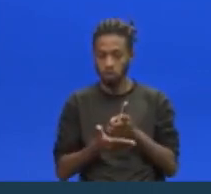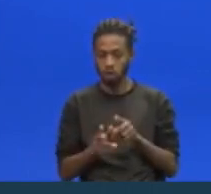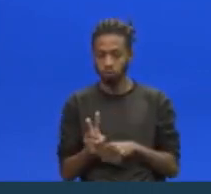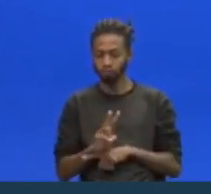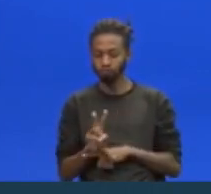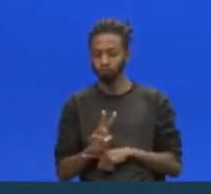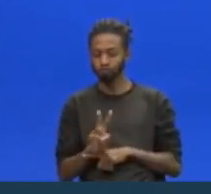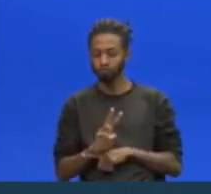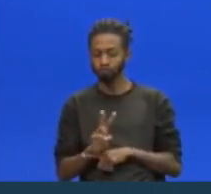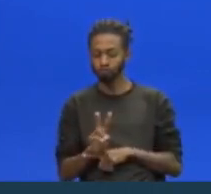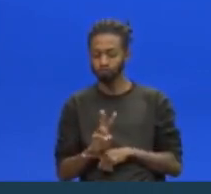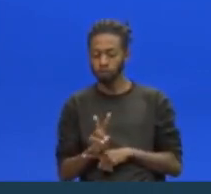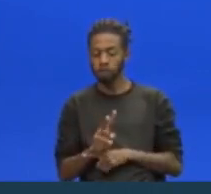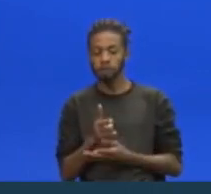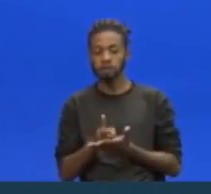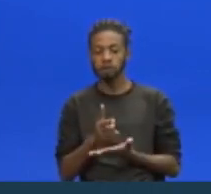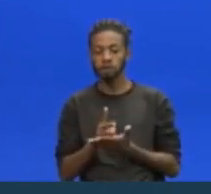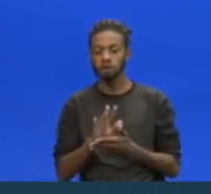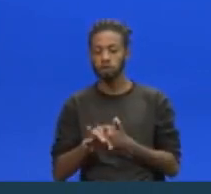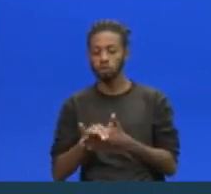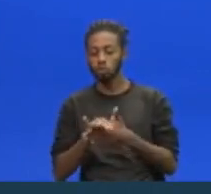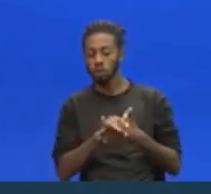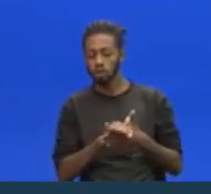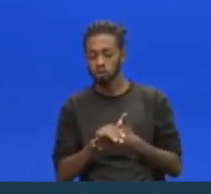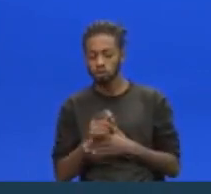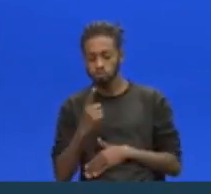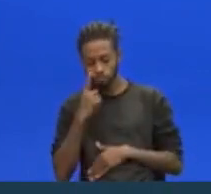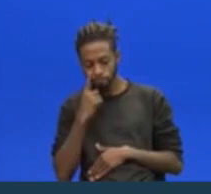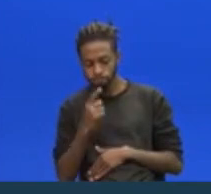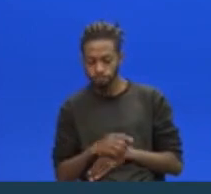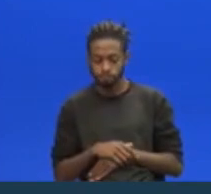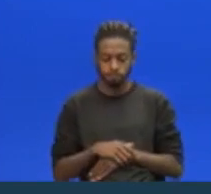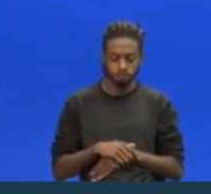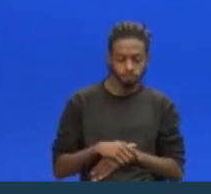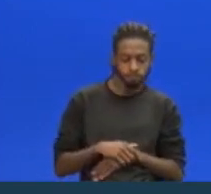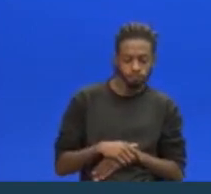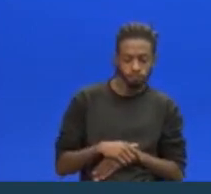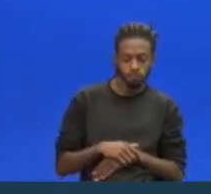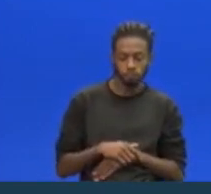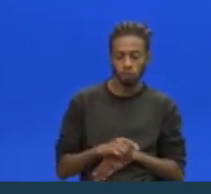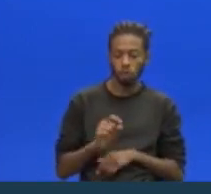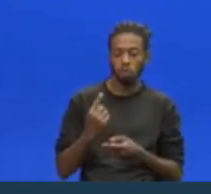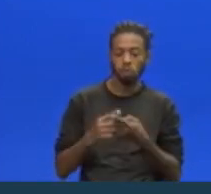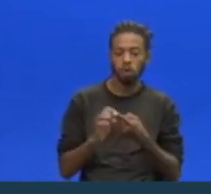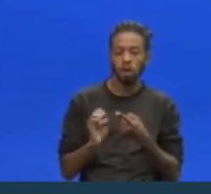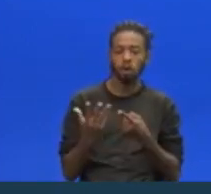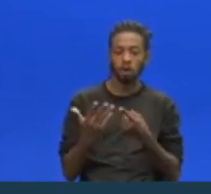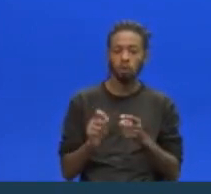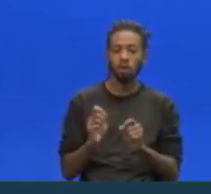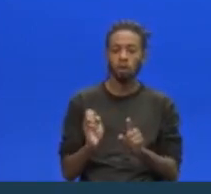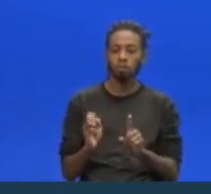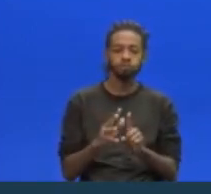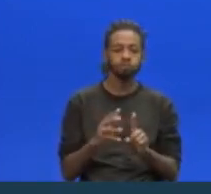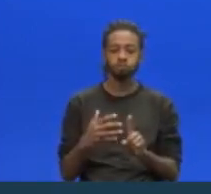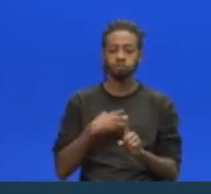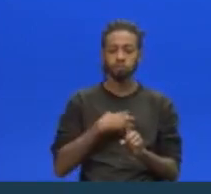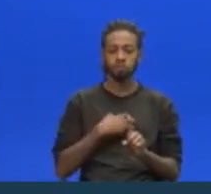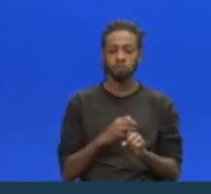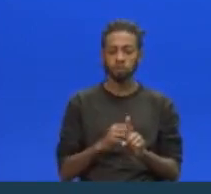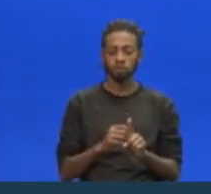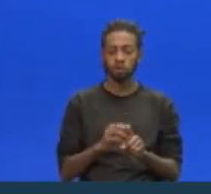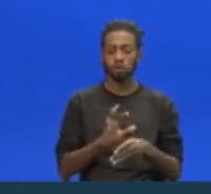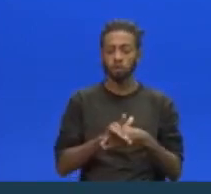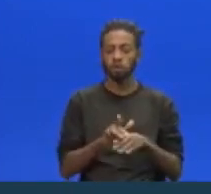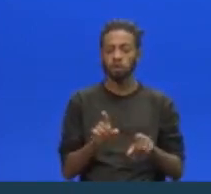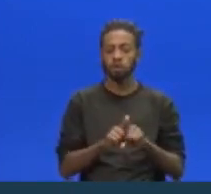vigilância constante dessas doenças, né? E dos fatores que estão associados a ela. O que impacta, na verdade, com o aparecimento de uma